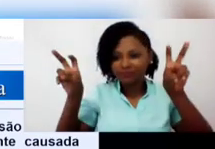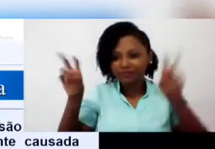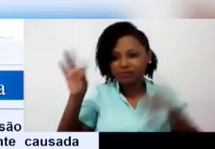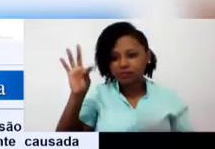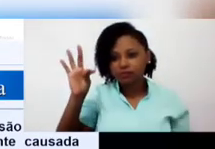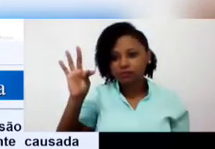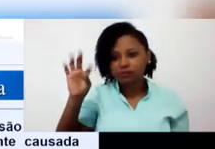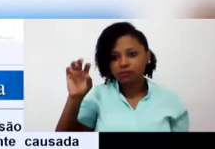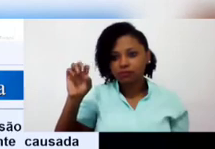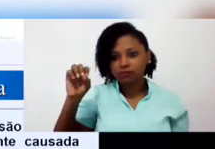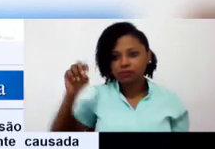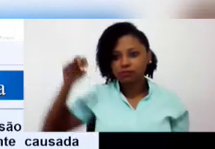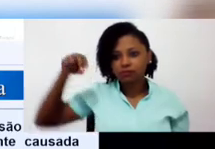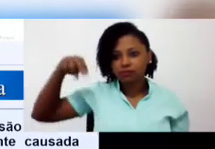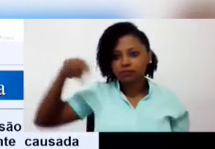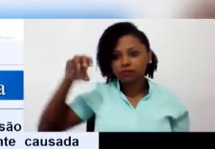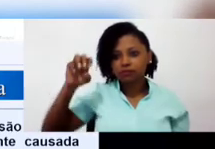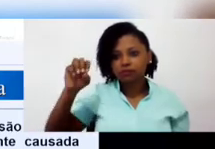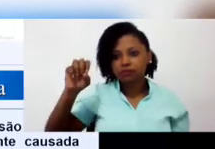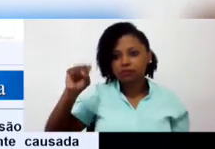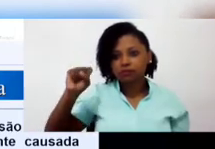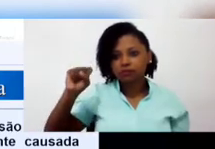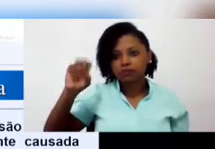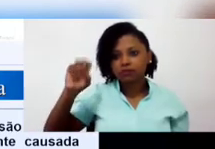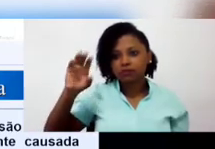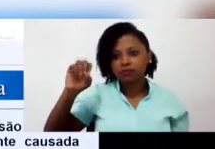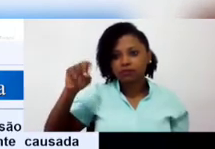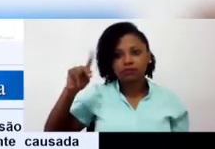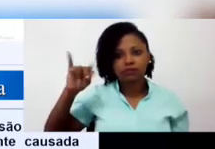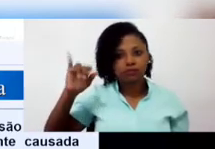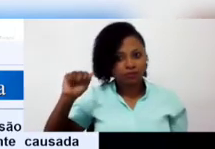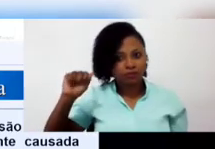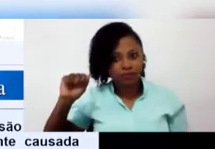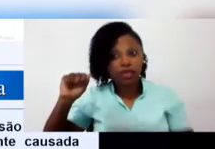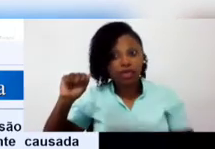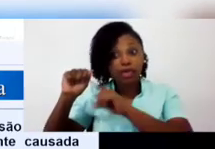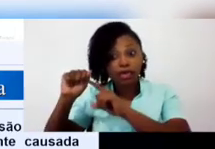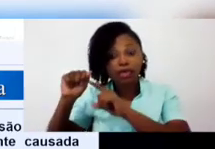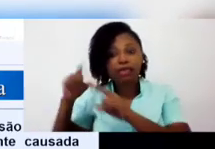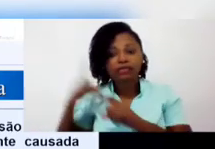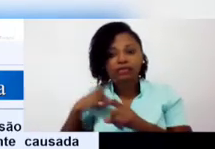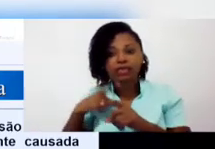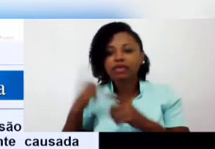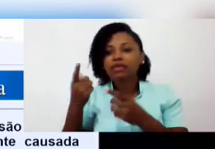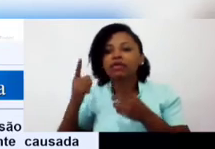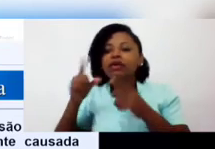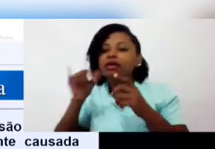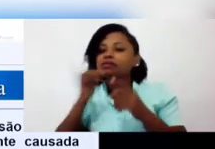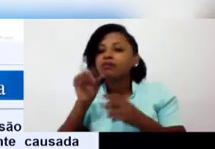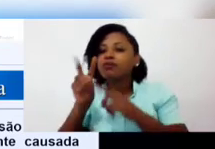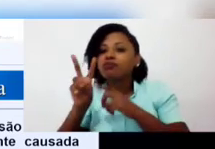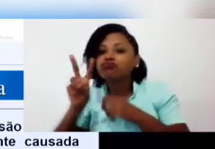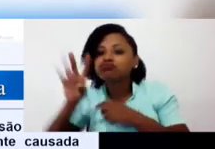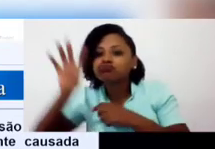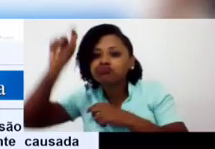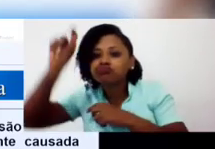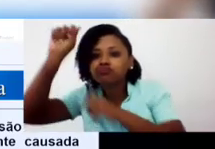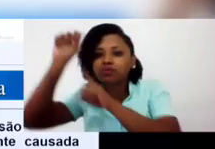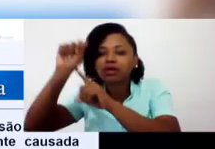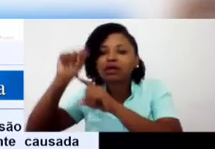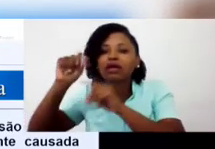Tonoscopia ou tonometria? Pessoal, o que estuda tonoscopia? estuda o abaixamento da pressão máxima